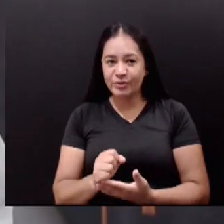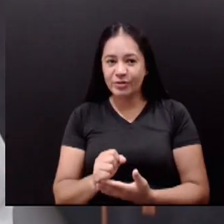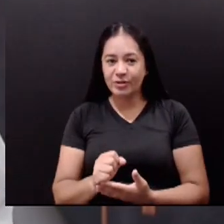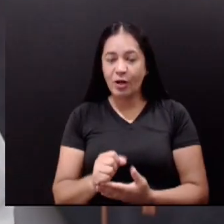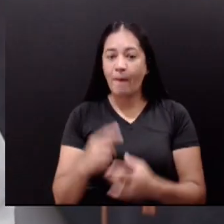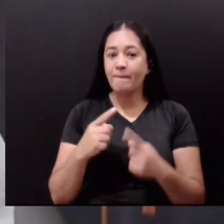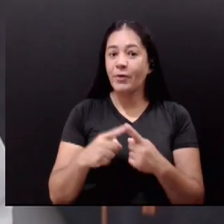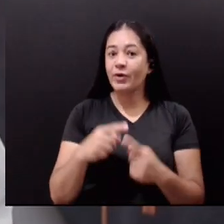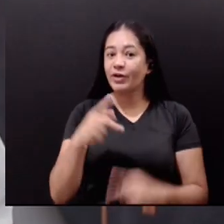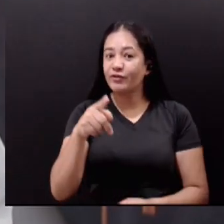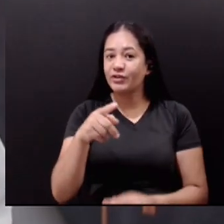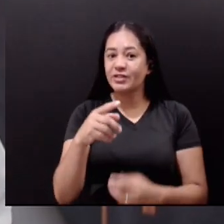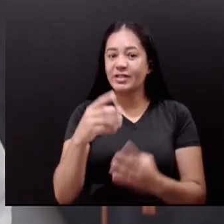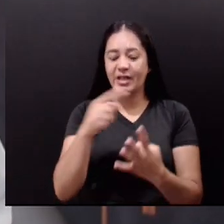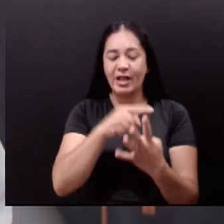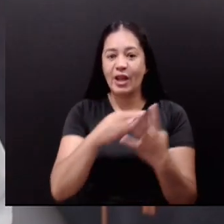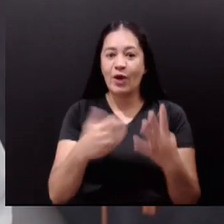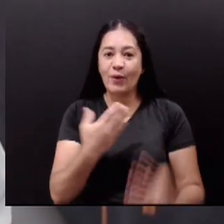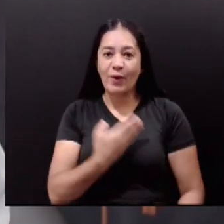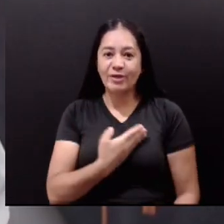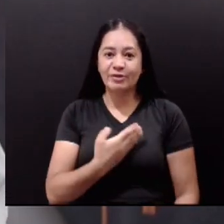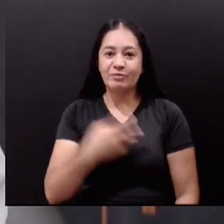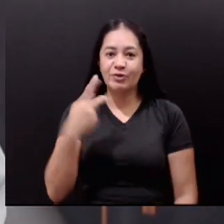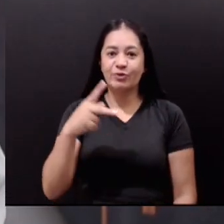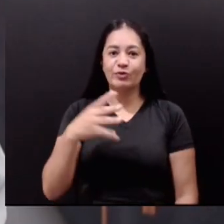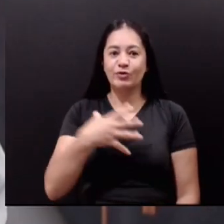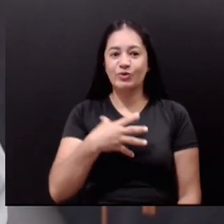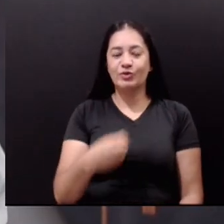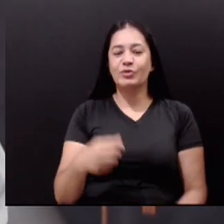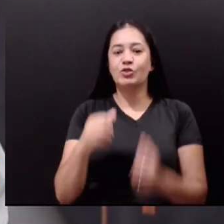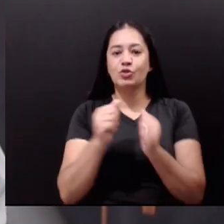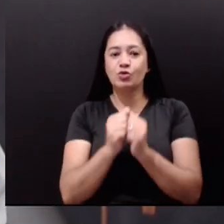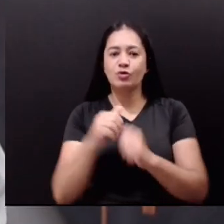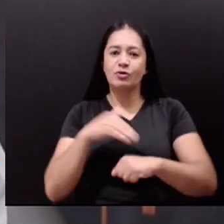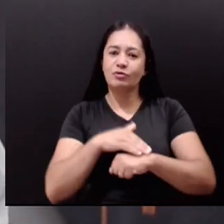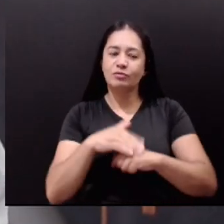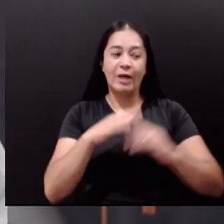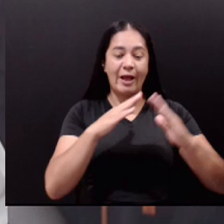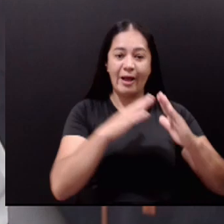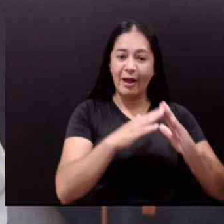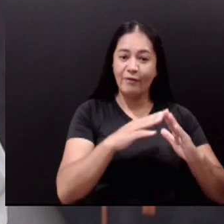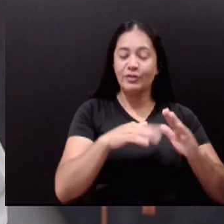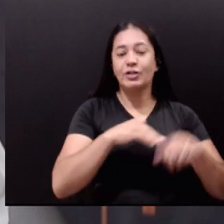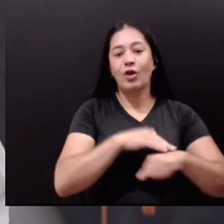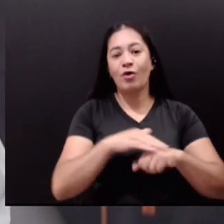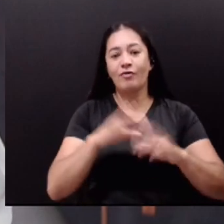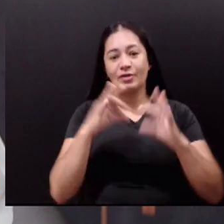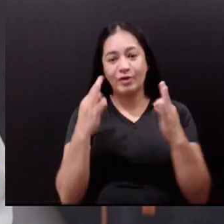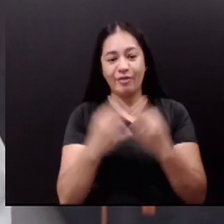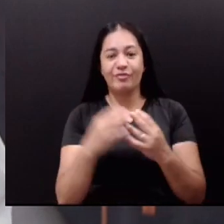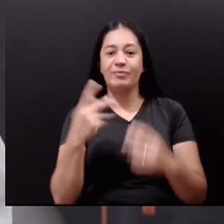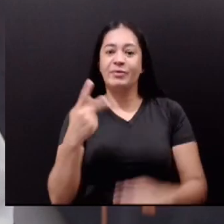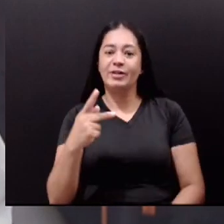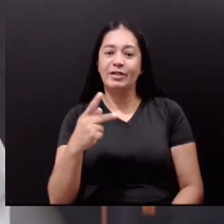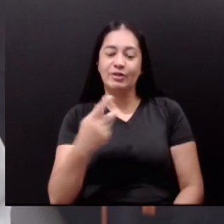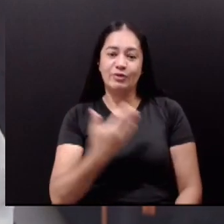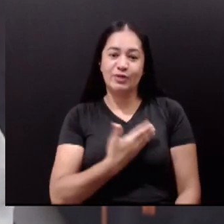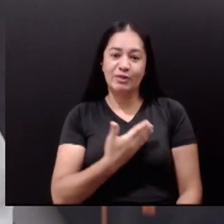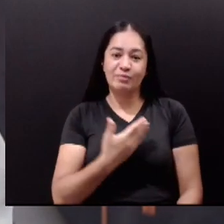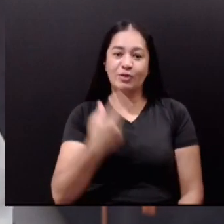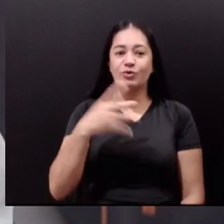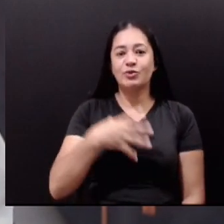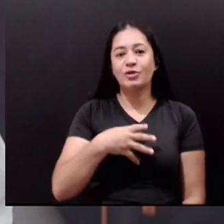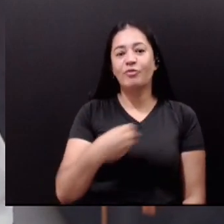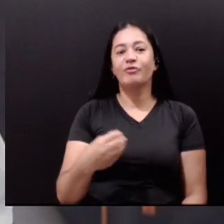você está Sim. indo nas casas, você está conversando com os pais dessas crianças, desses jovens, a mesma coisa, o outro pai